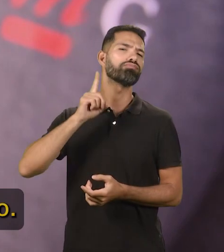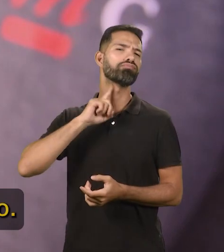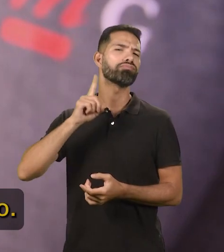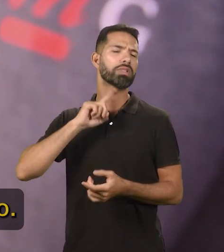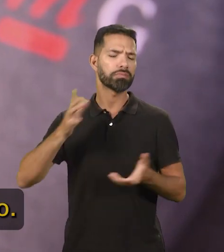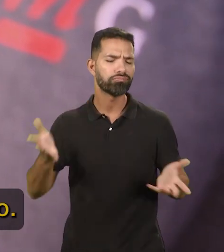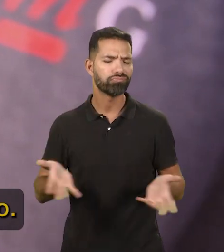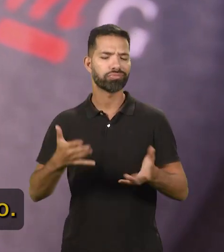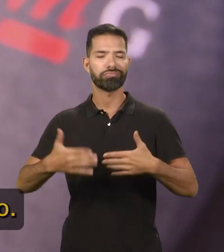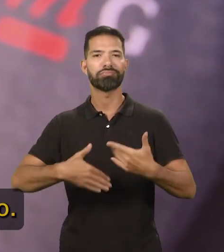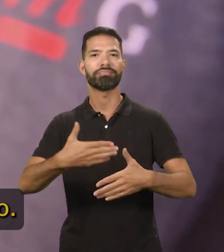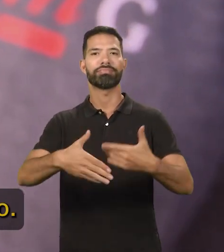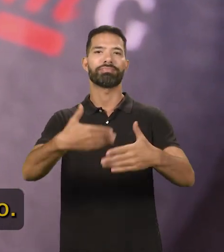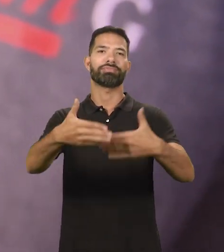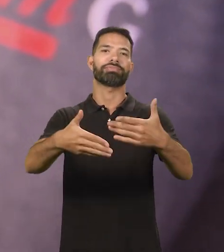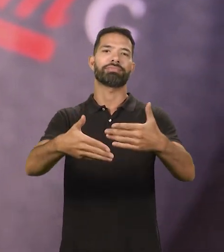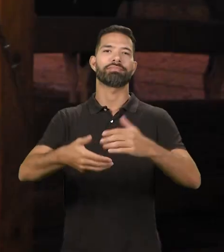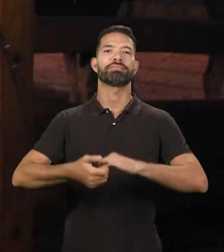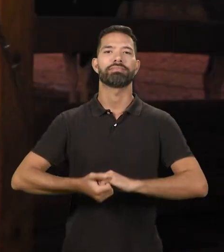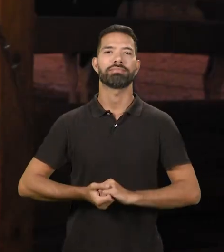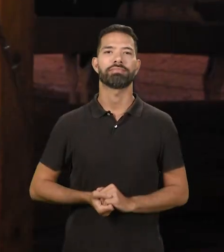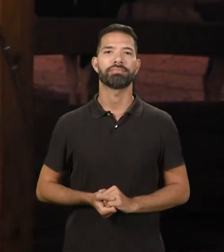impulsionando o desenvolvimento da região.